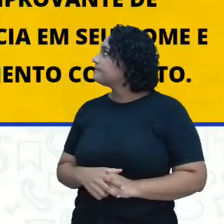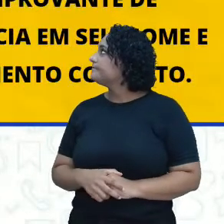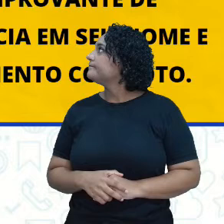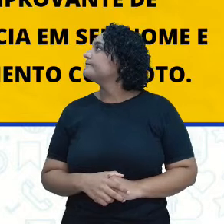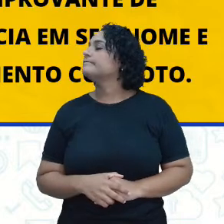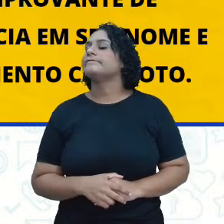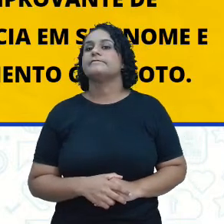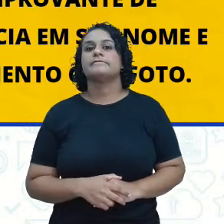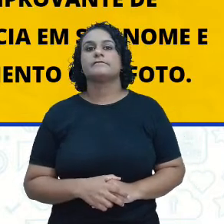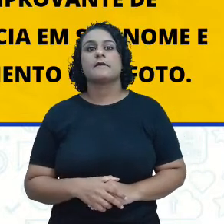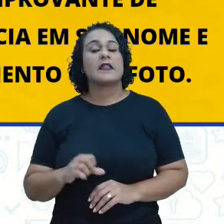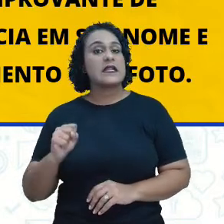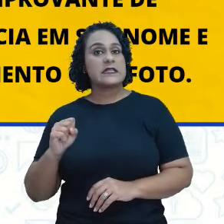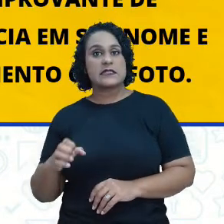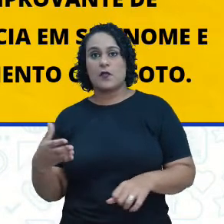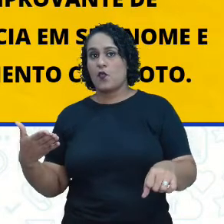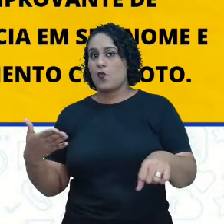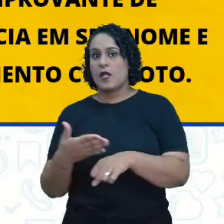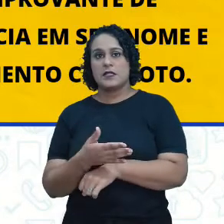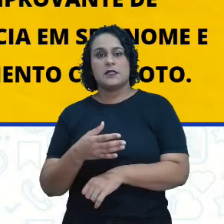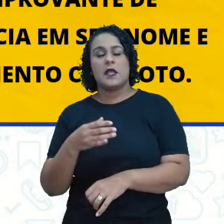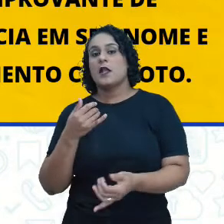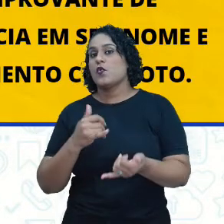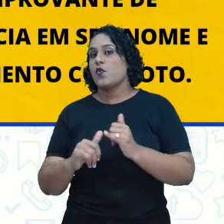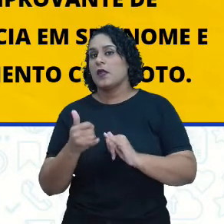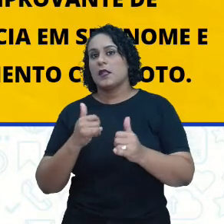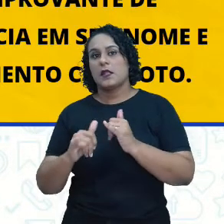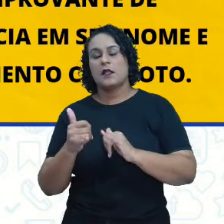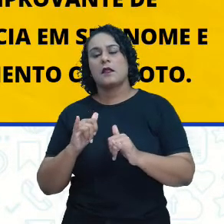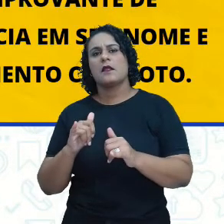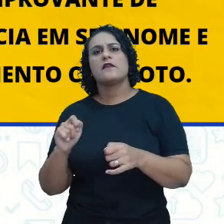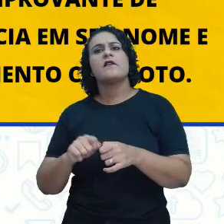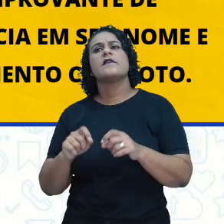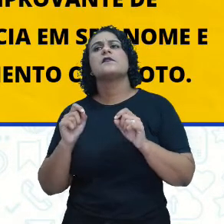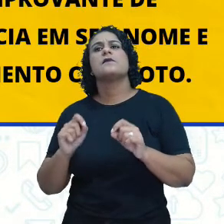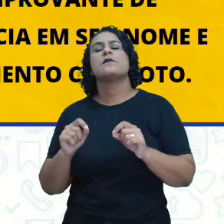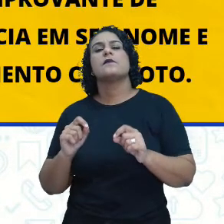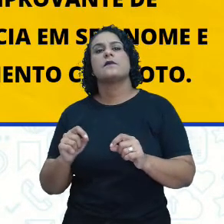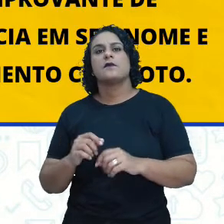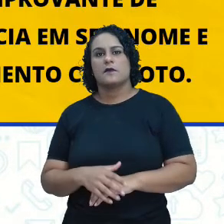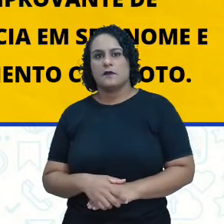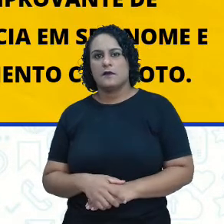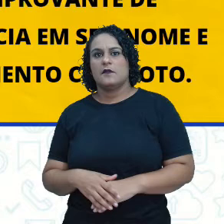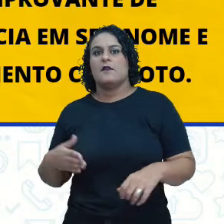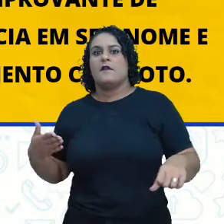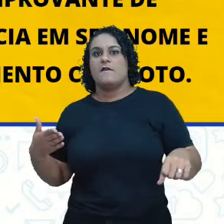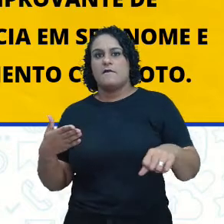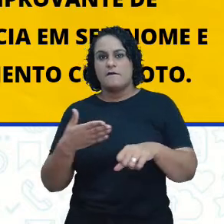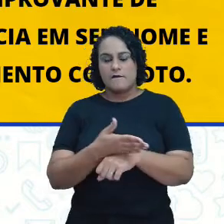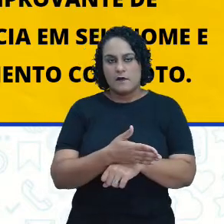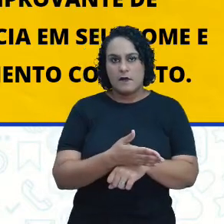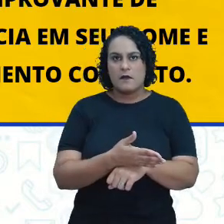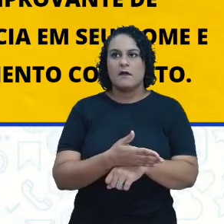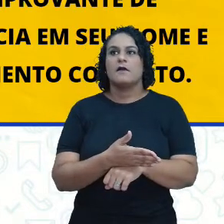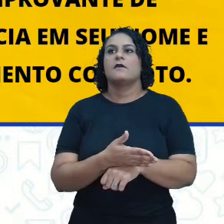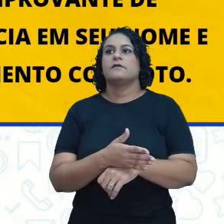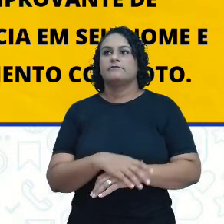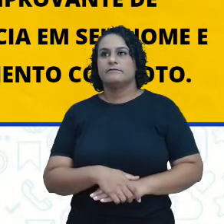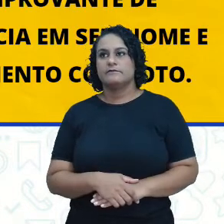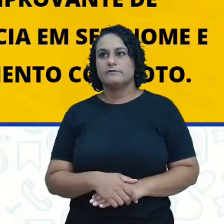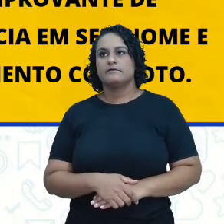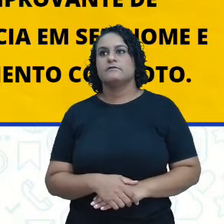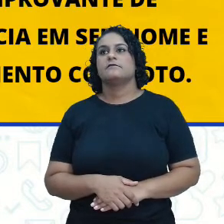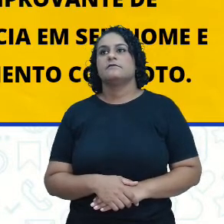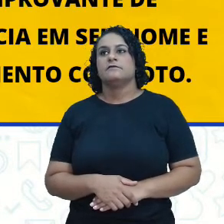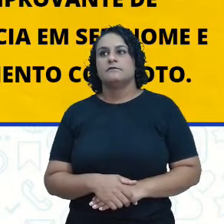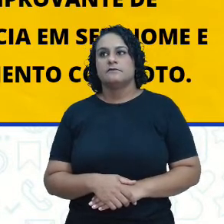eles. Quem não tem acesso à internet, o que é que pode fazer? Vai na unidade de saúde da família, tá?